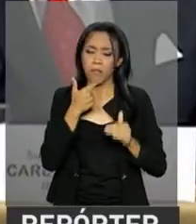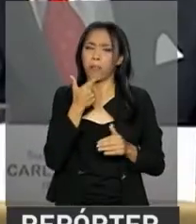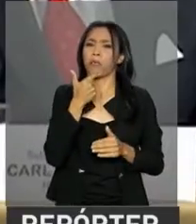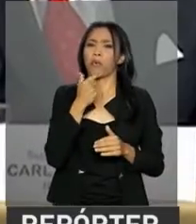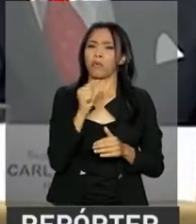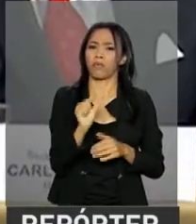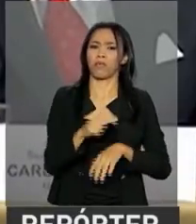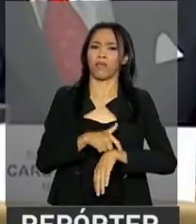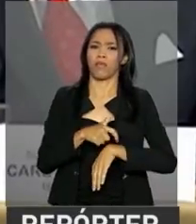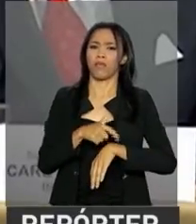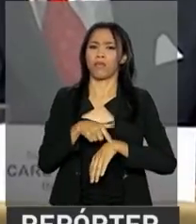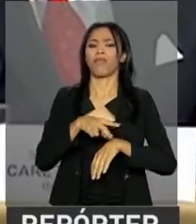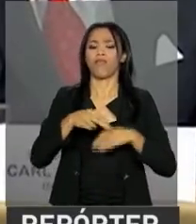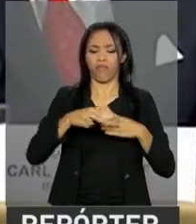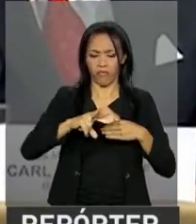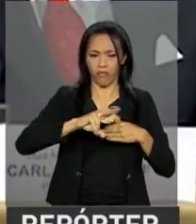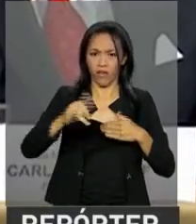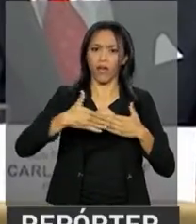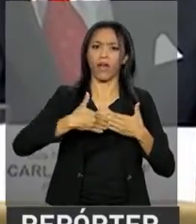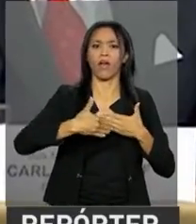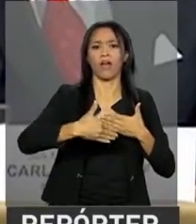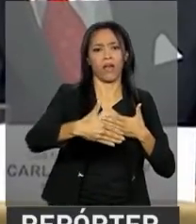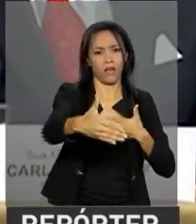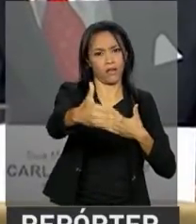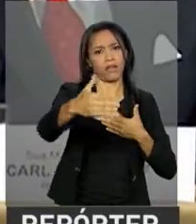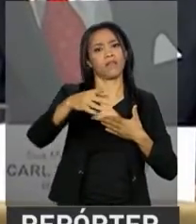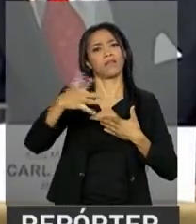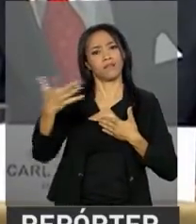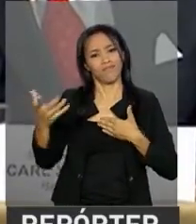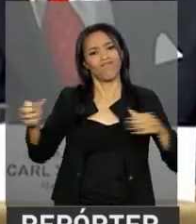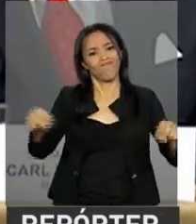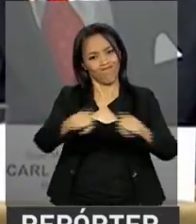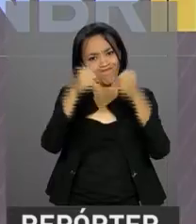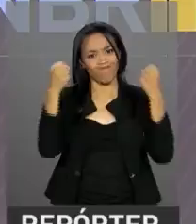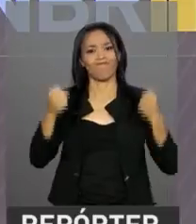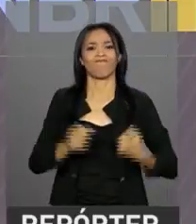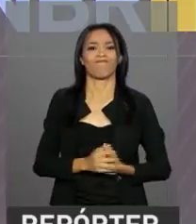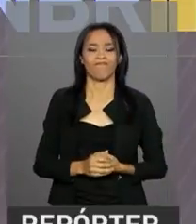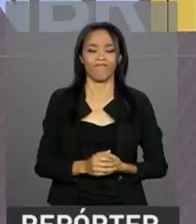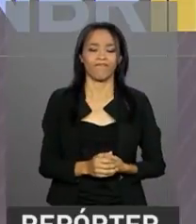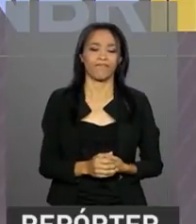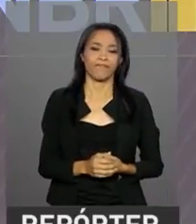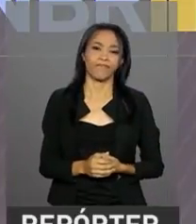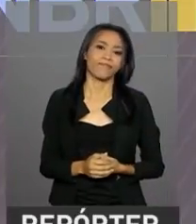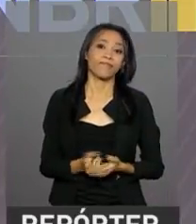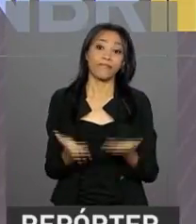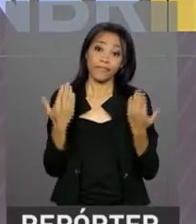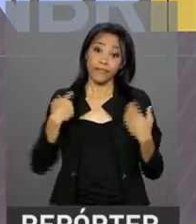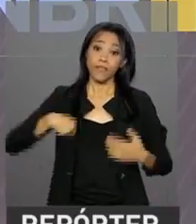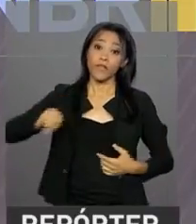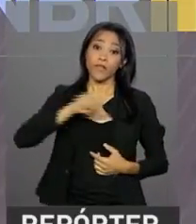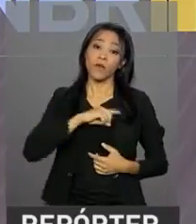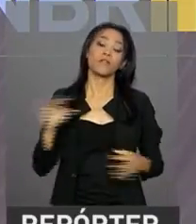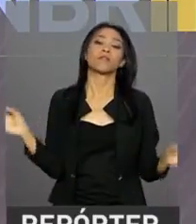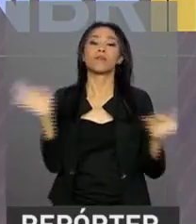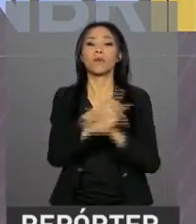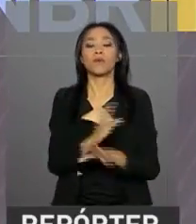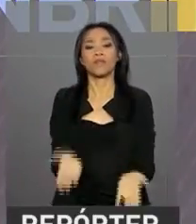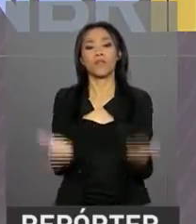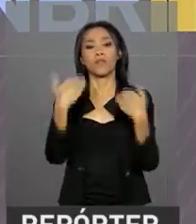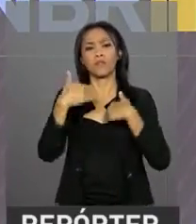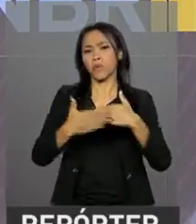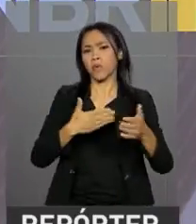estará na verdade em péssima situação e nós ficamos por aqui voltamos a